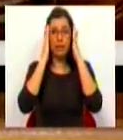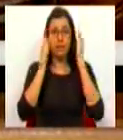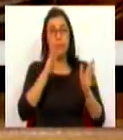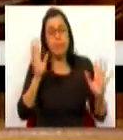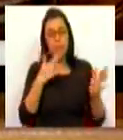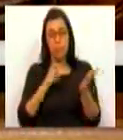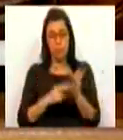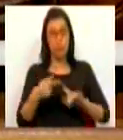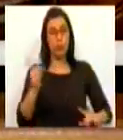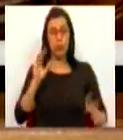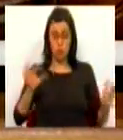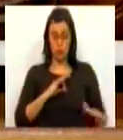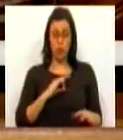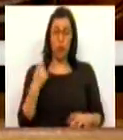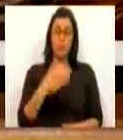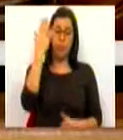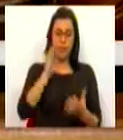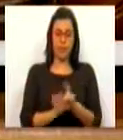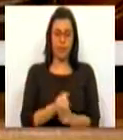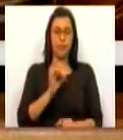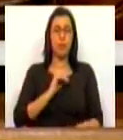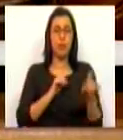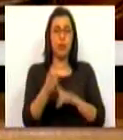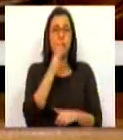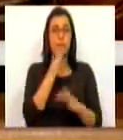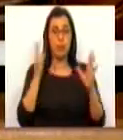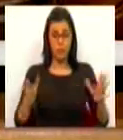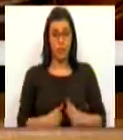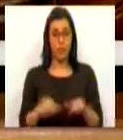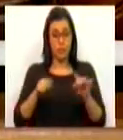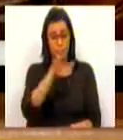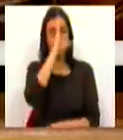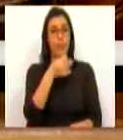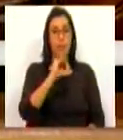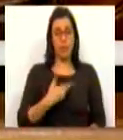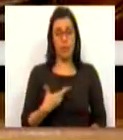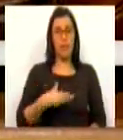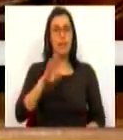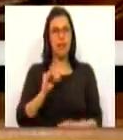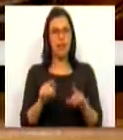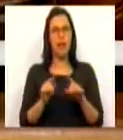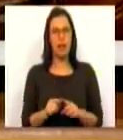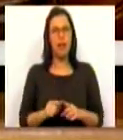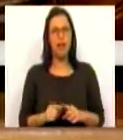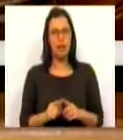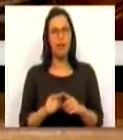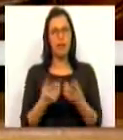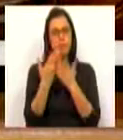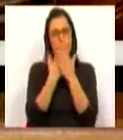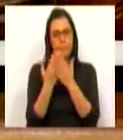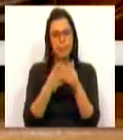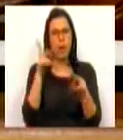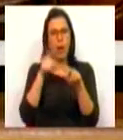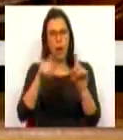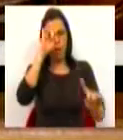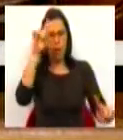assim. Senhor Presidente, senhores deputados, este governo PSD-CDS, diligente no corte e